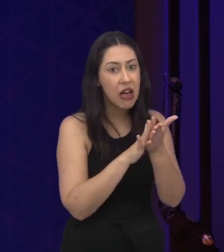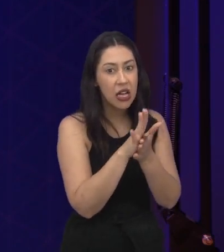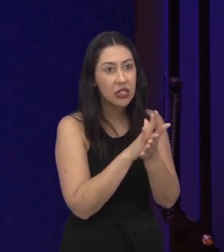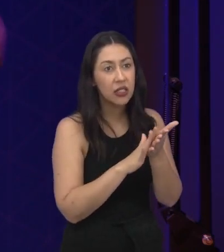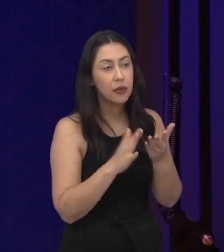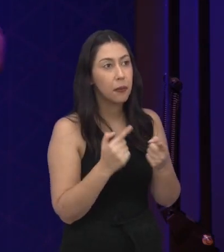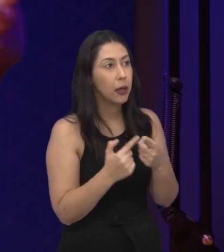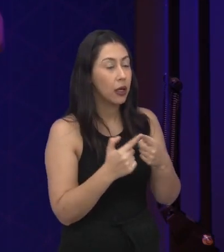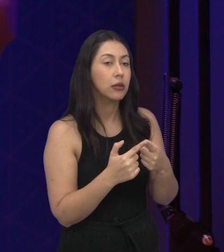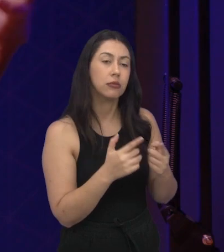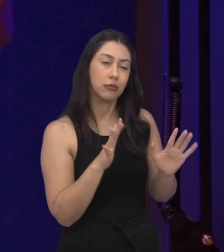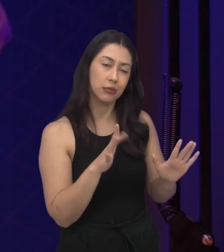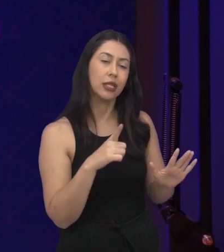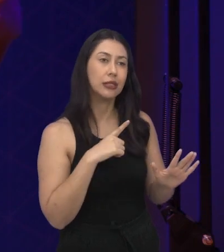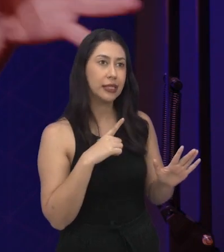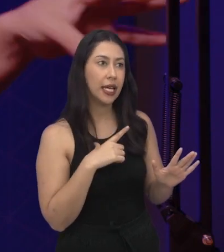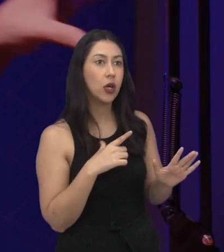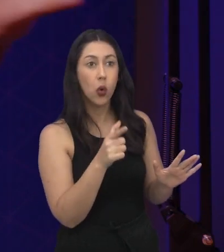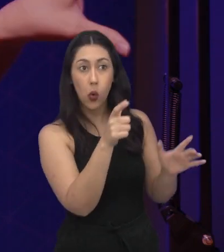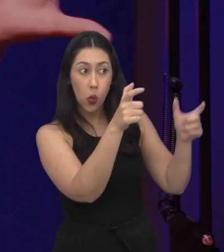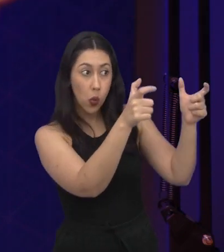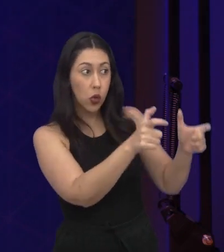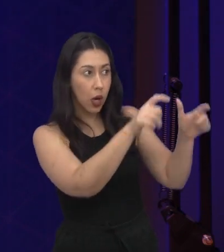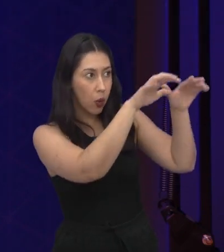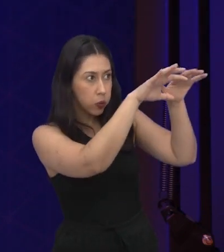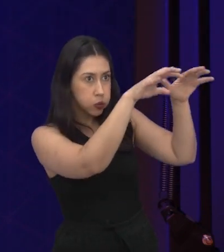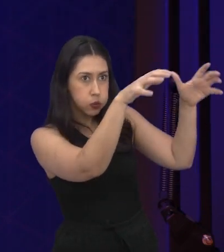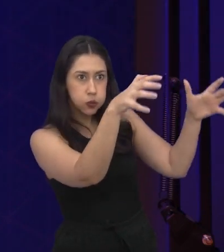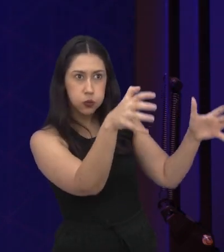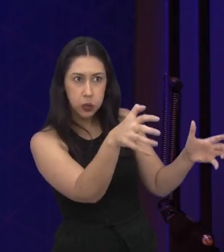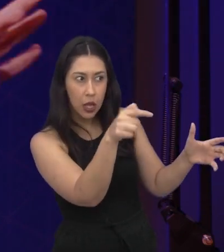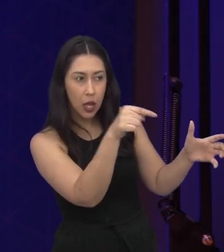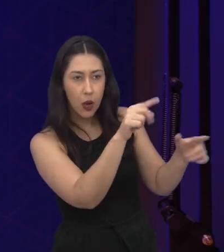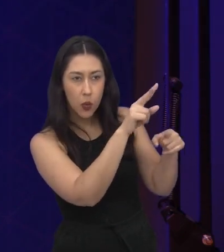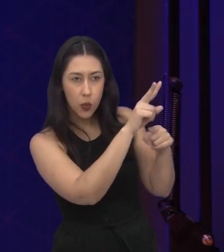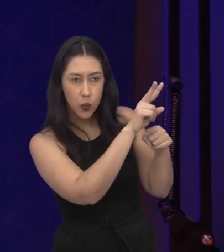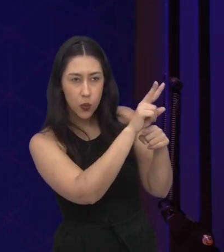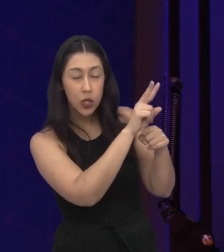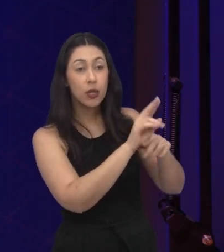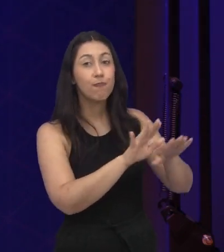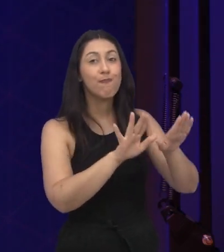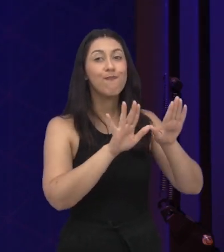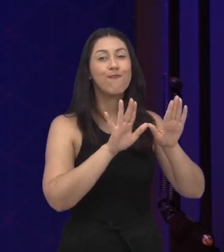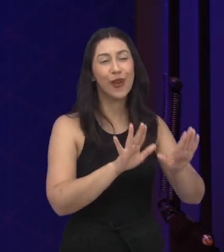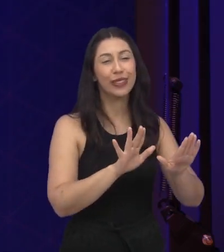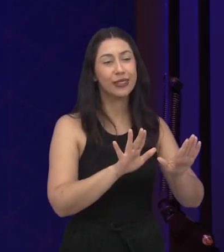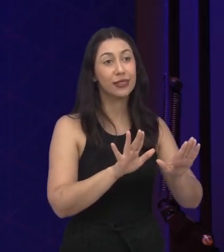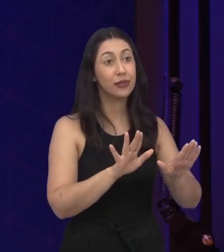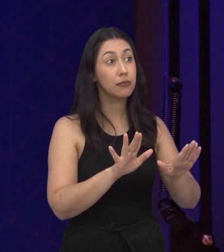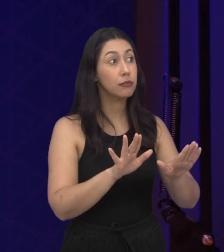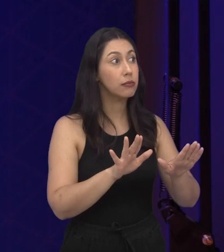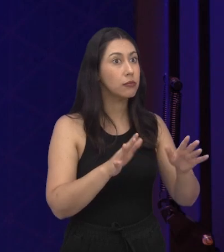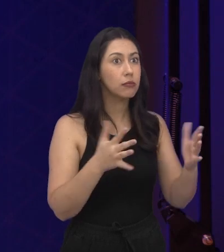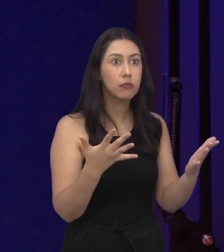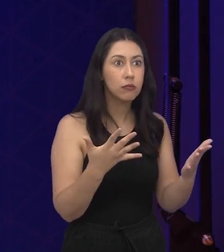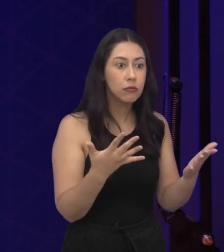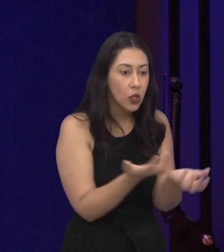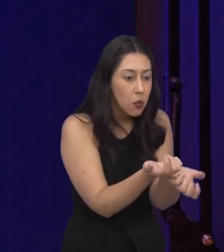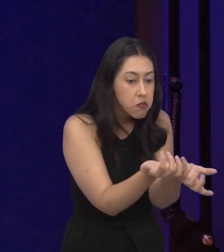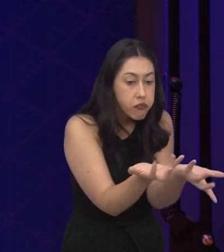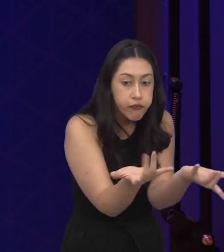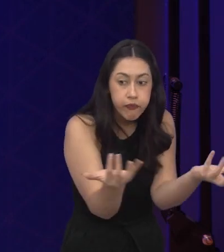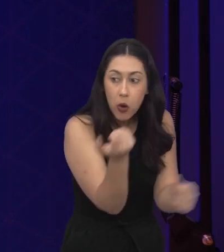conseguem ver, né, que eles têm, tipo, existe uma estufa, né, em um local lá que é protegido, mas assim, eles não terem nenhum tipo